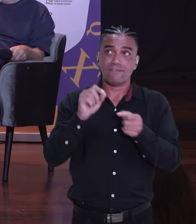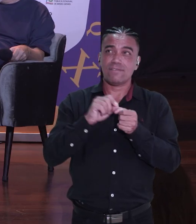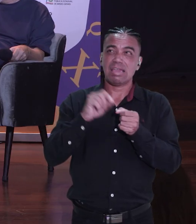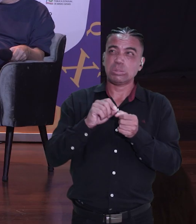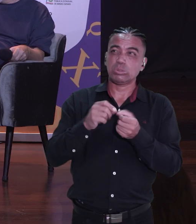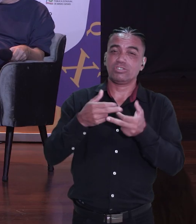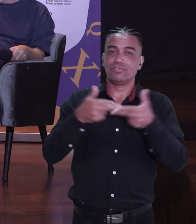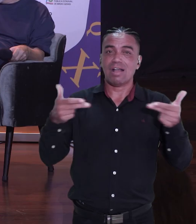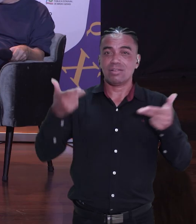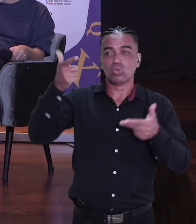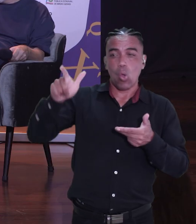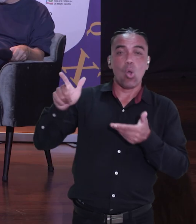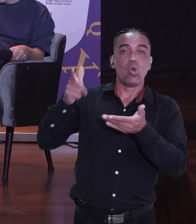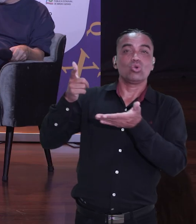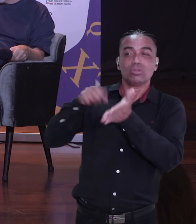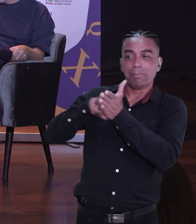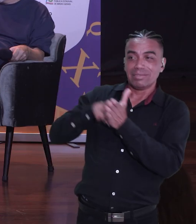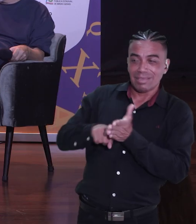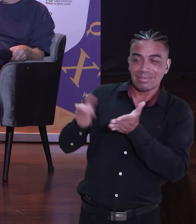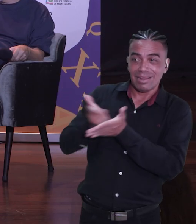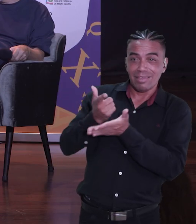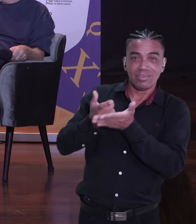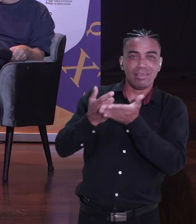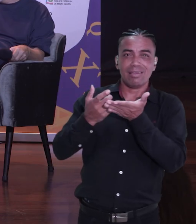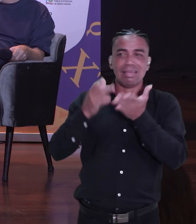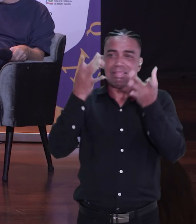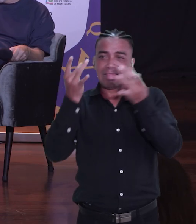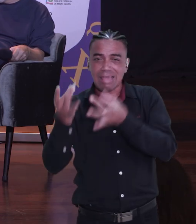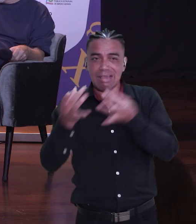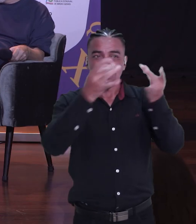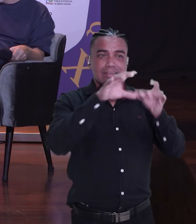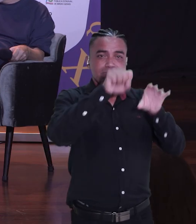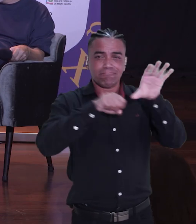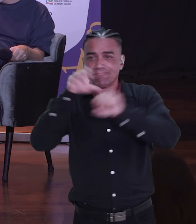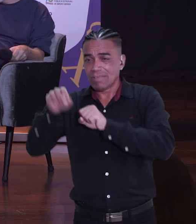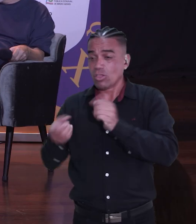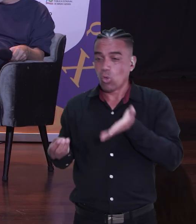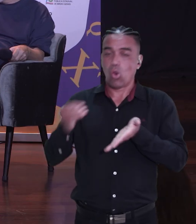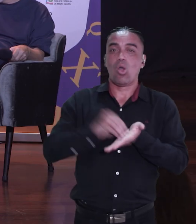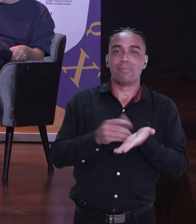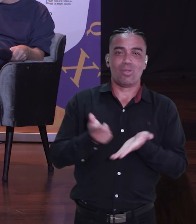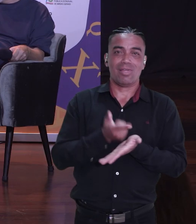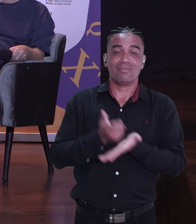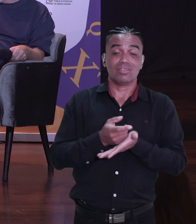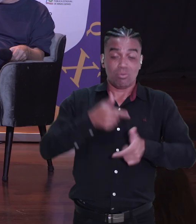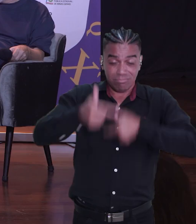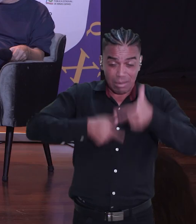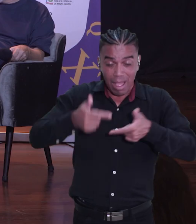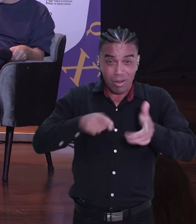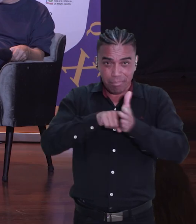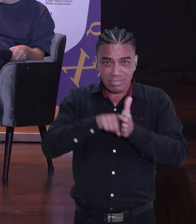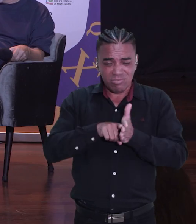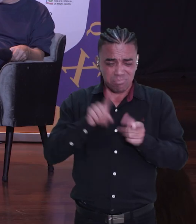Esse livro foi feito a partir de centenas de outros livros que continham partículas de informações que foram reunidas nesse livro. Então, quer dizer, eu